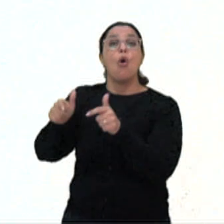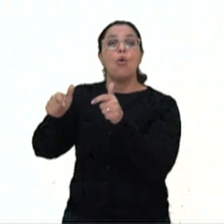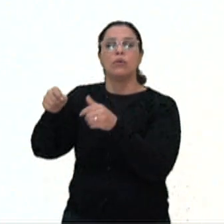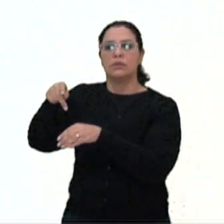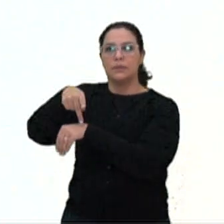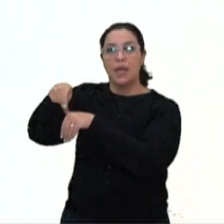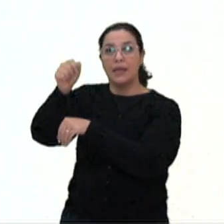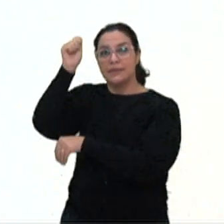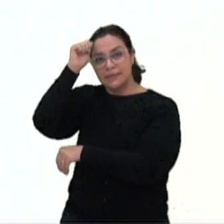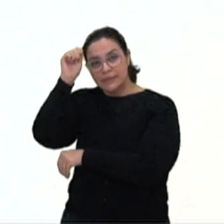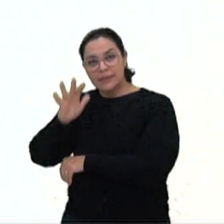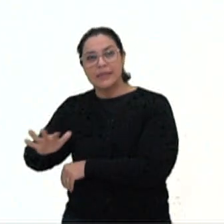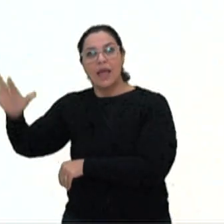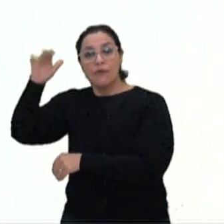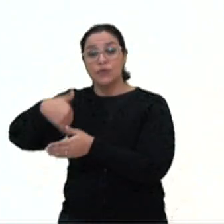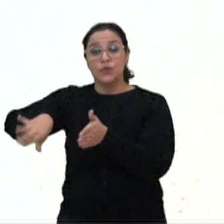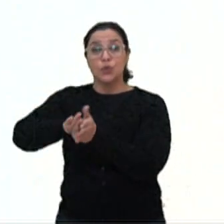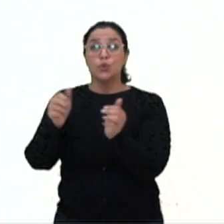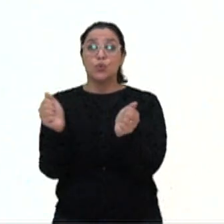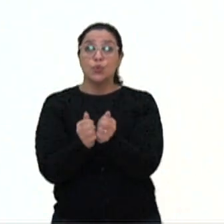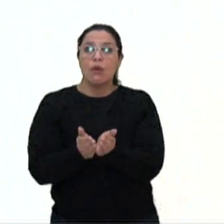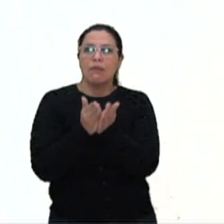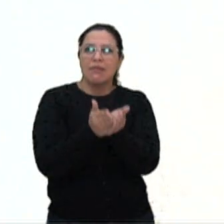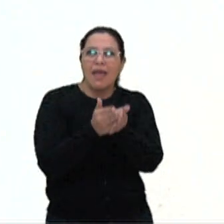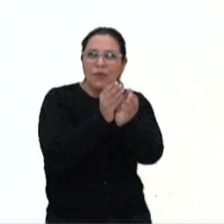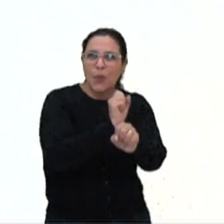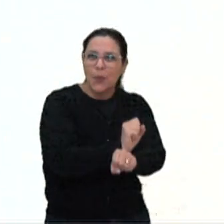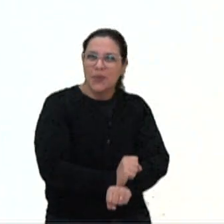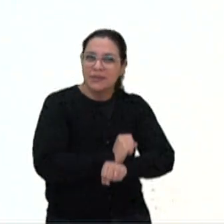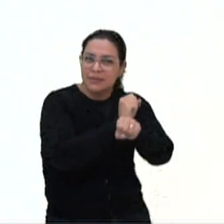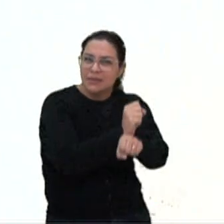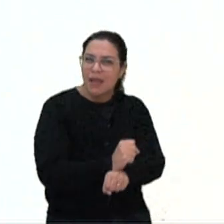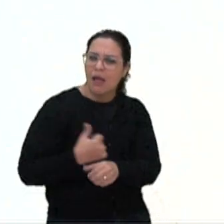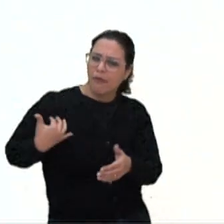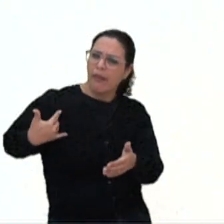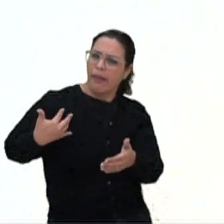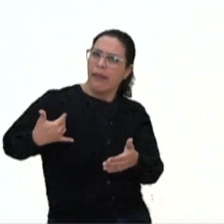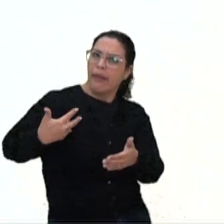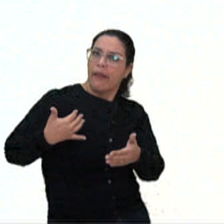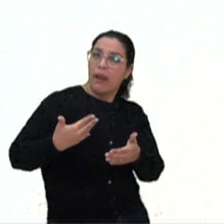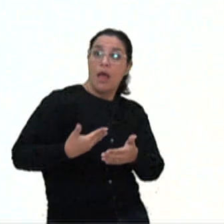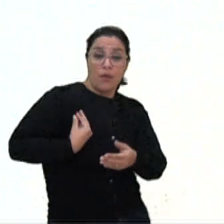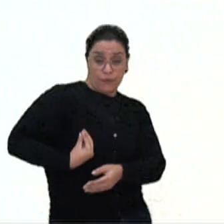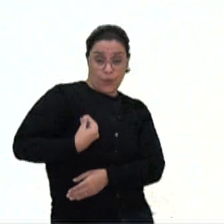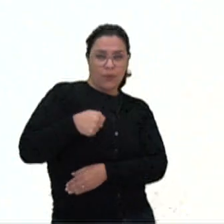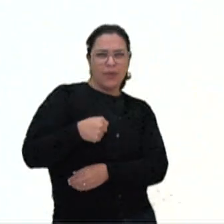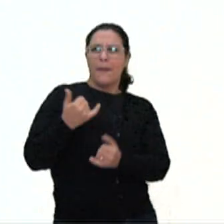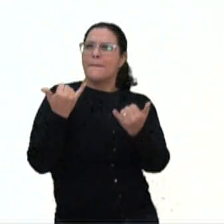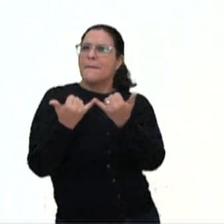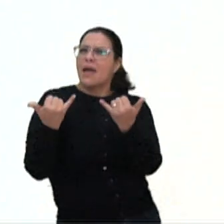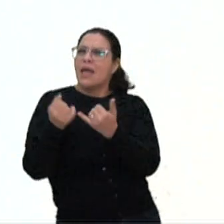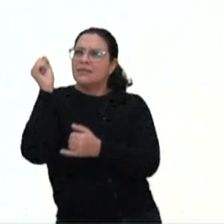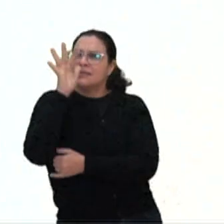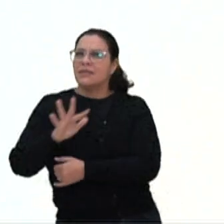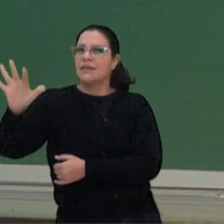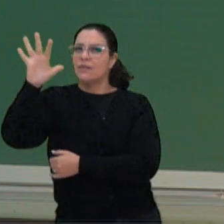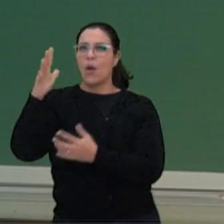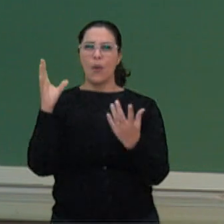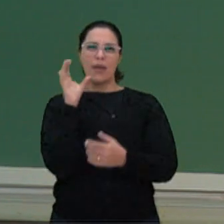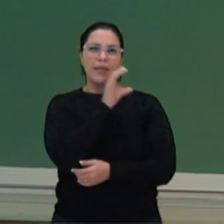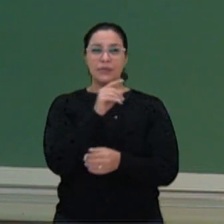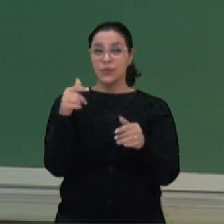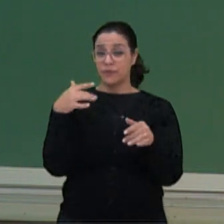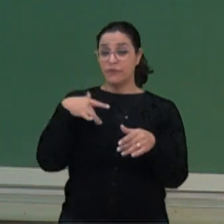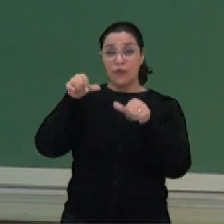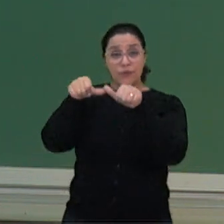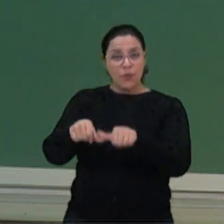chegou no Brasil junto com os navios negreiros, né? Chegou desde aquela época, gostou do clima aqui, que era um clima parecido, tropical, e se instalou